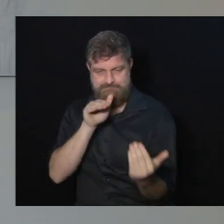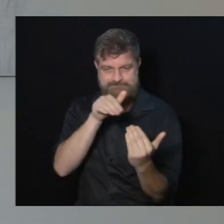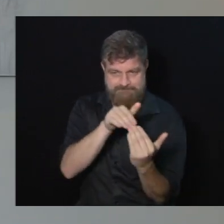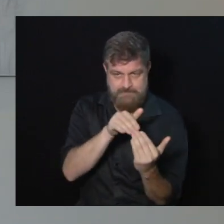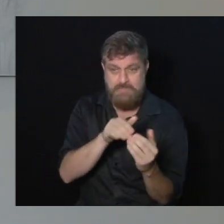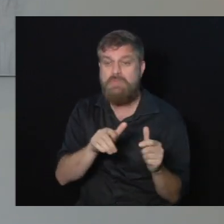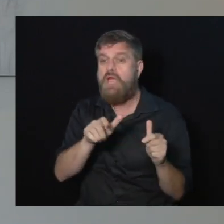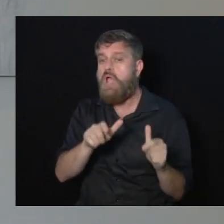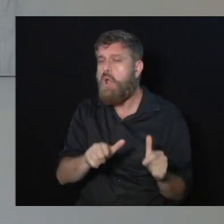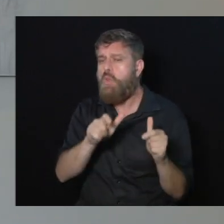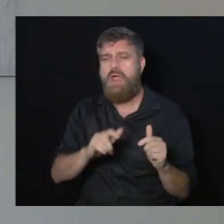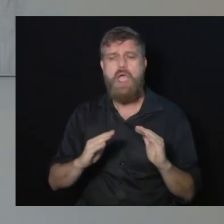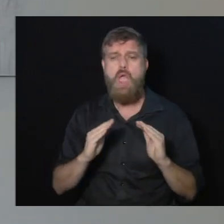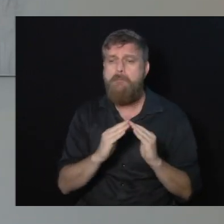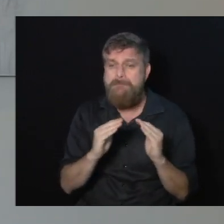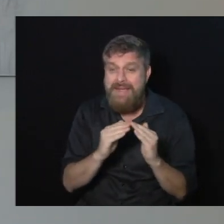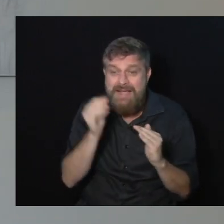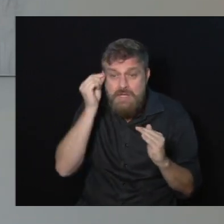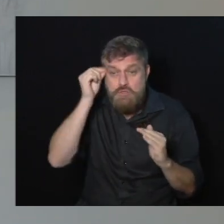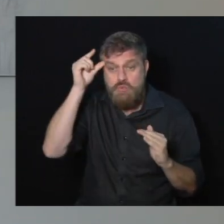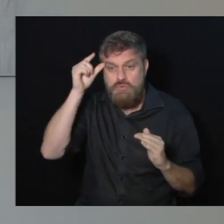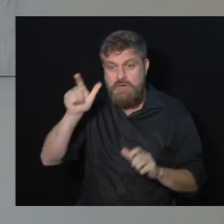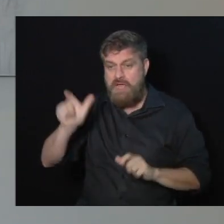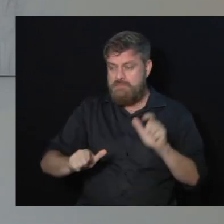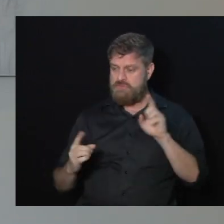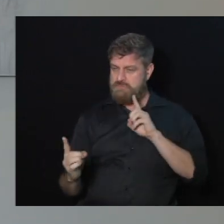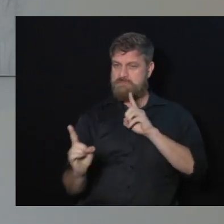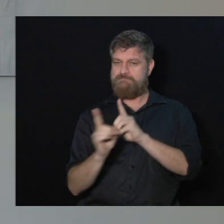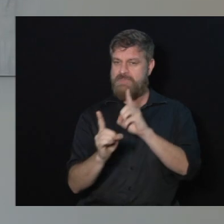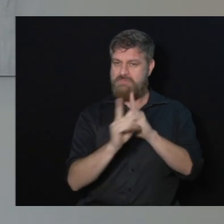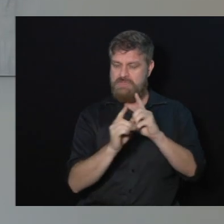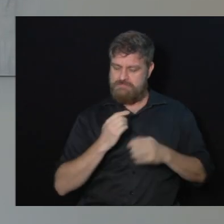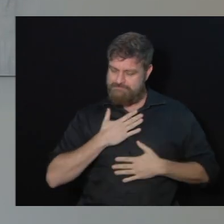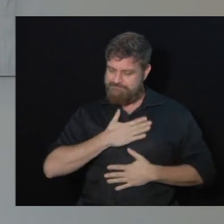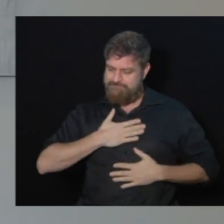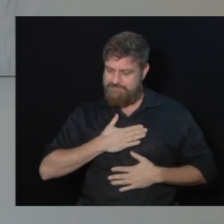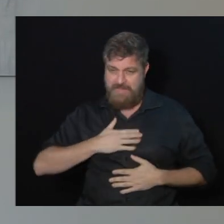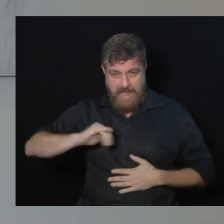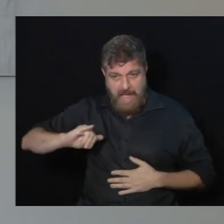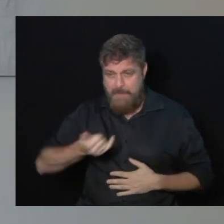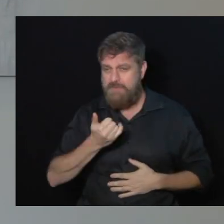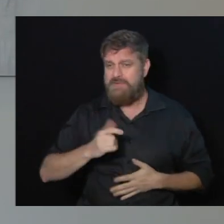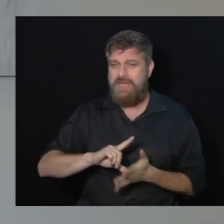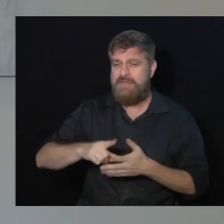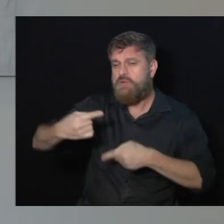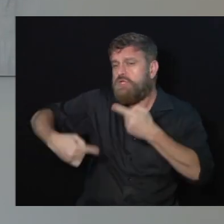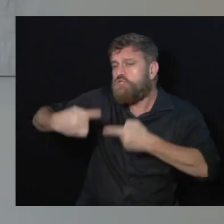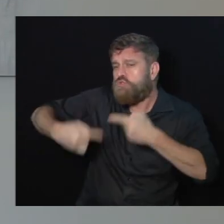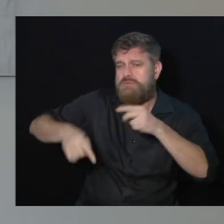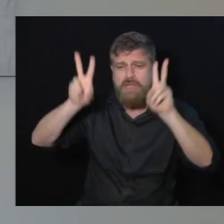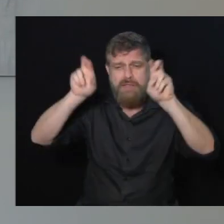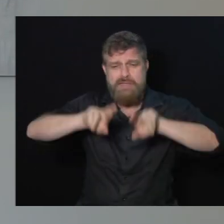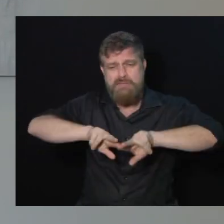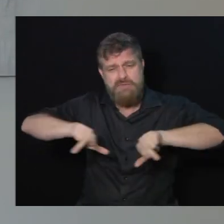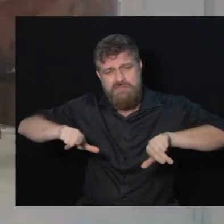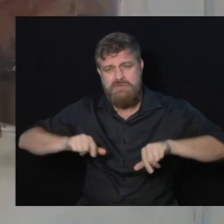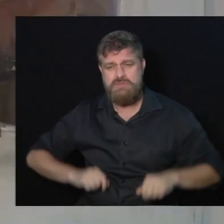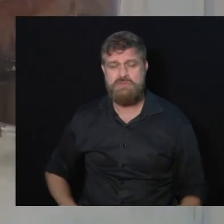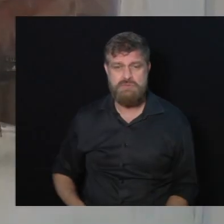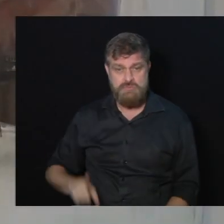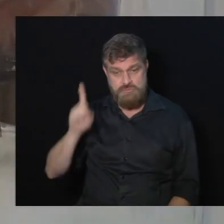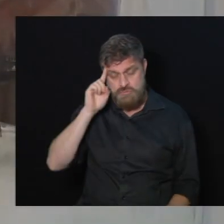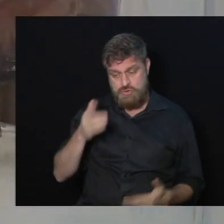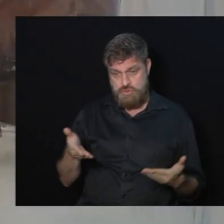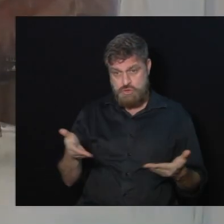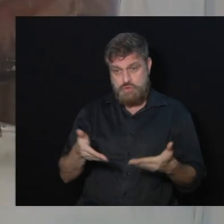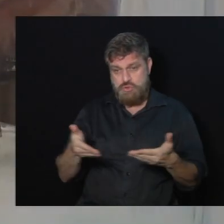lugar, é uma casa de cultura onde as pessoas devem se encontrar, desfrutar da programação e debater as questões do tempo atual, do homem contemporâneo. Eu falei